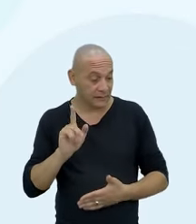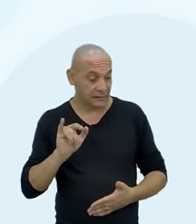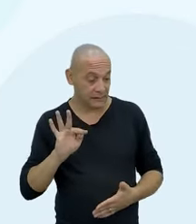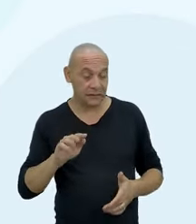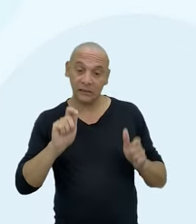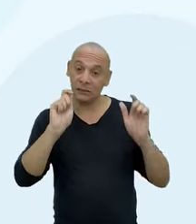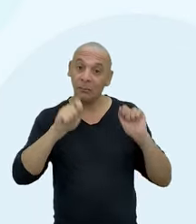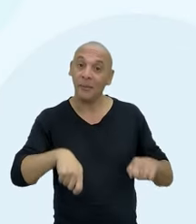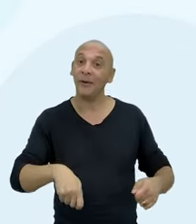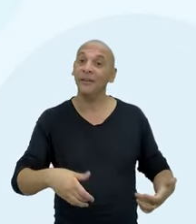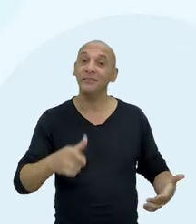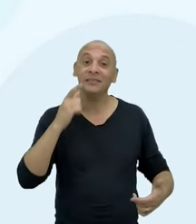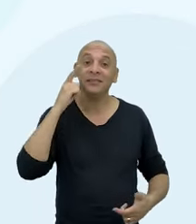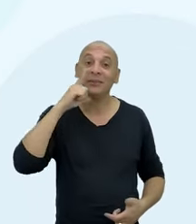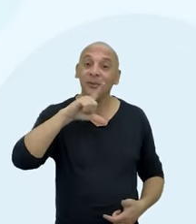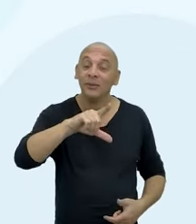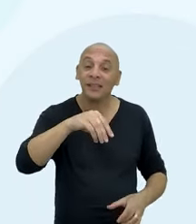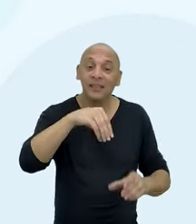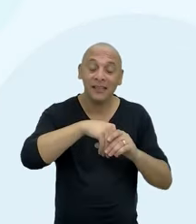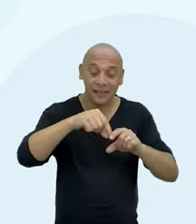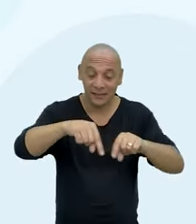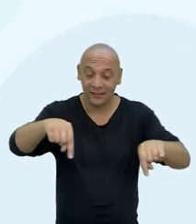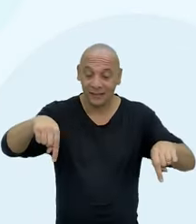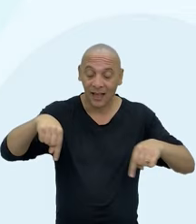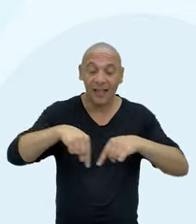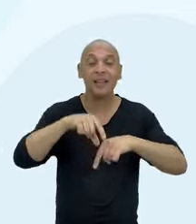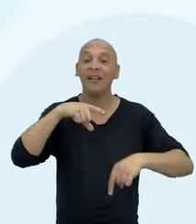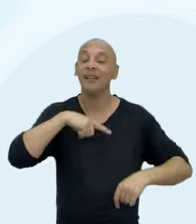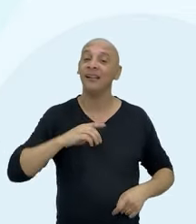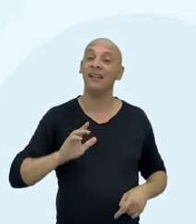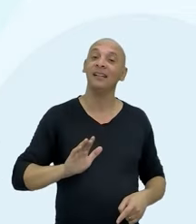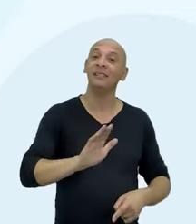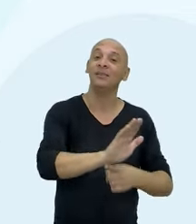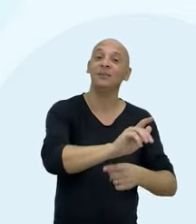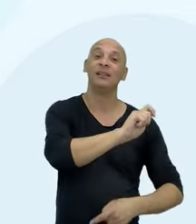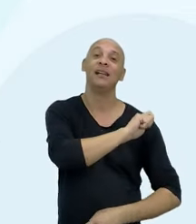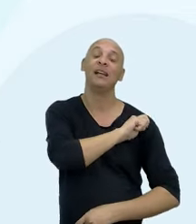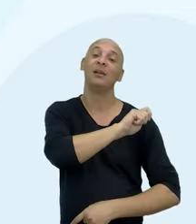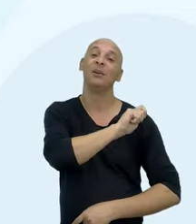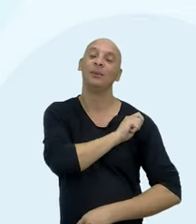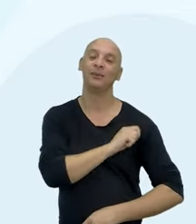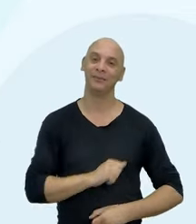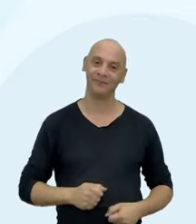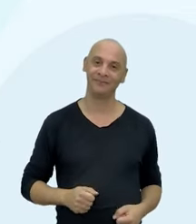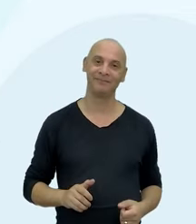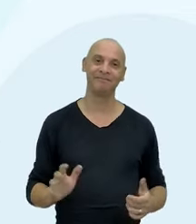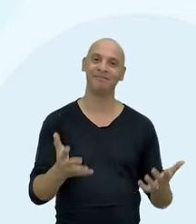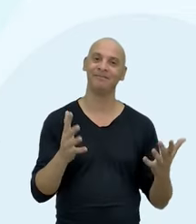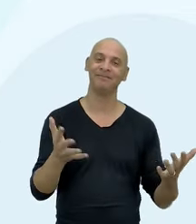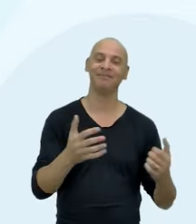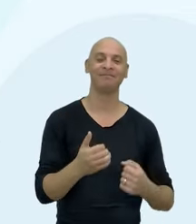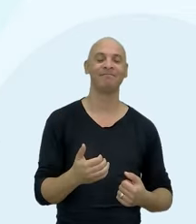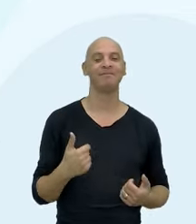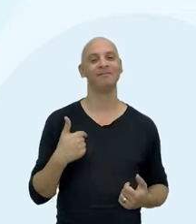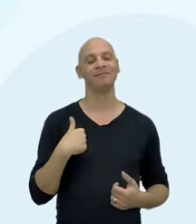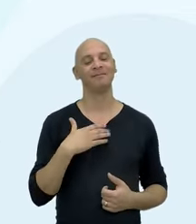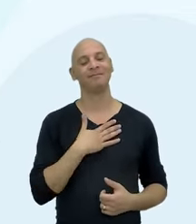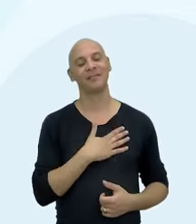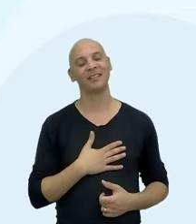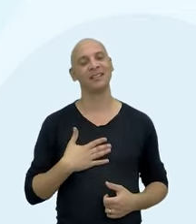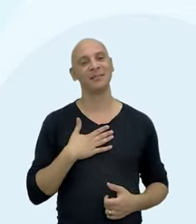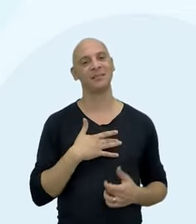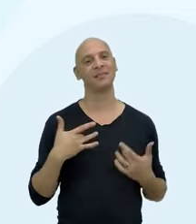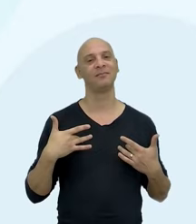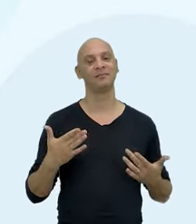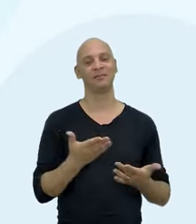pode adquirir esse material tem sala de aula de oportunidades para os seus estudantes né então assim gente eu fico ali à